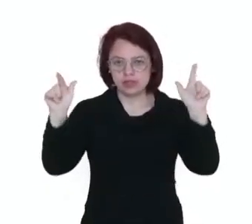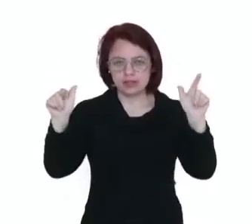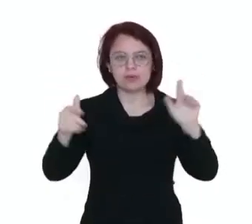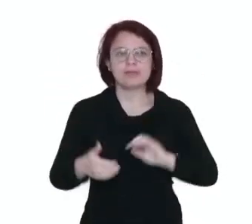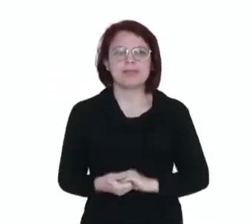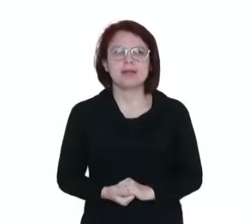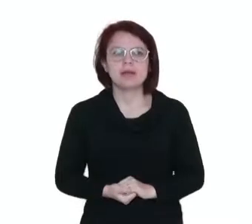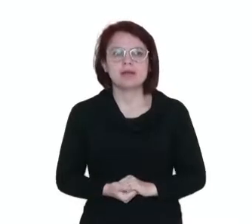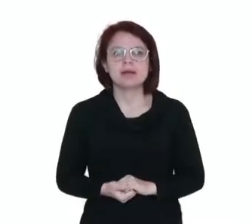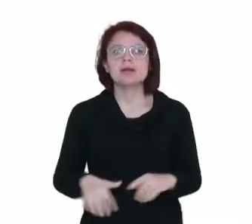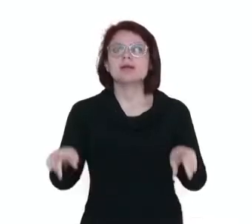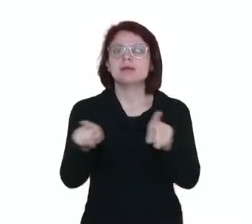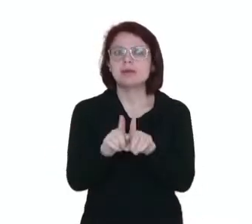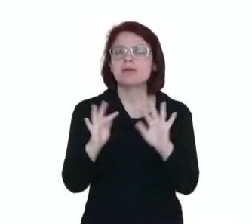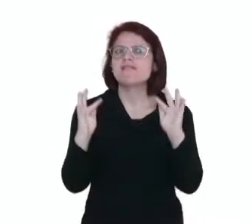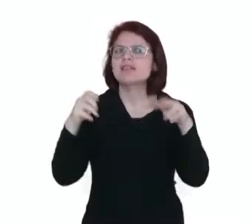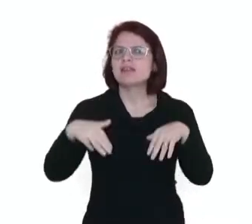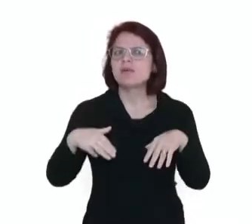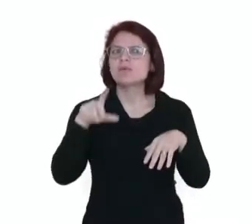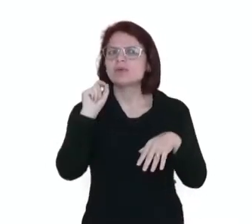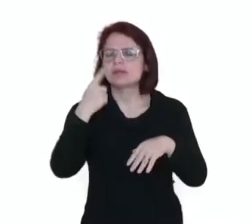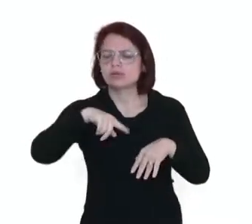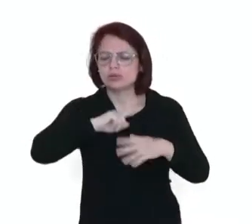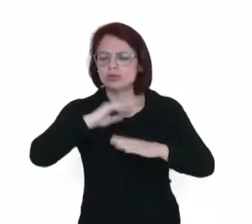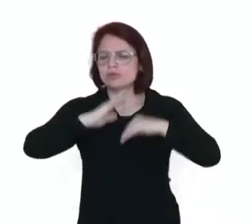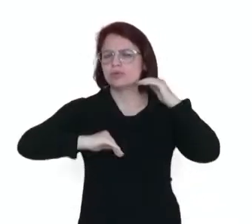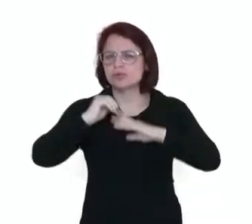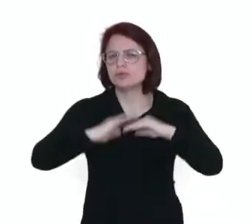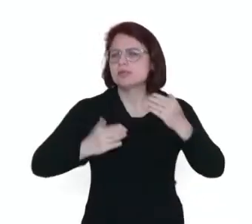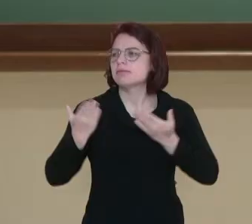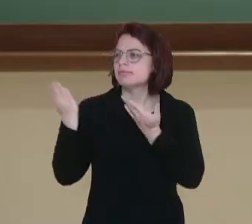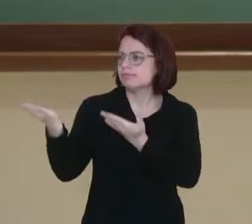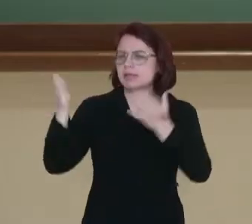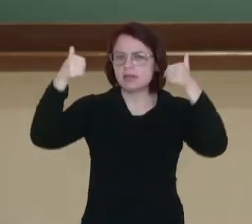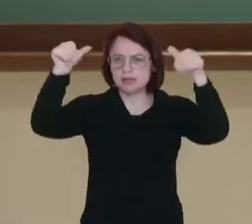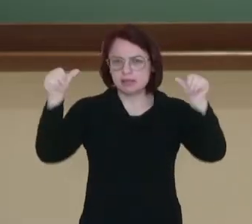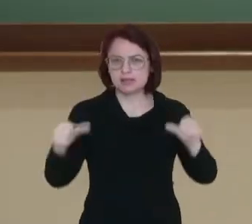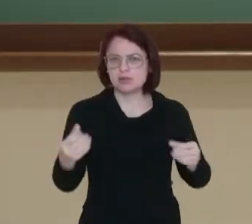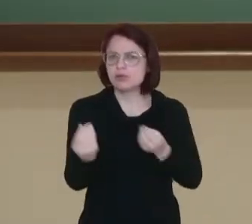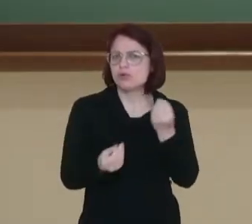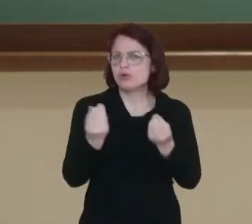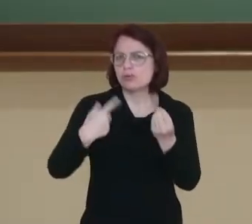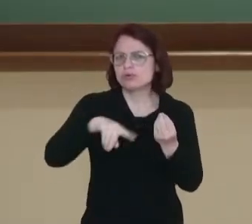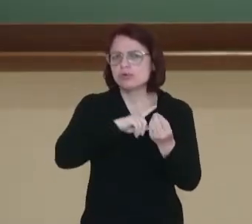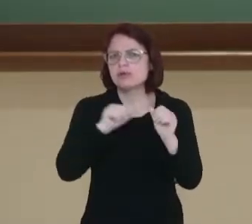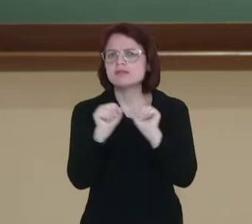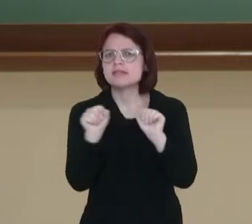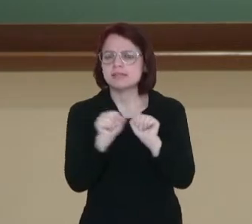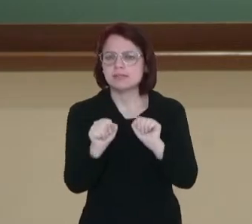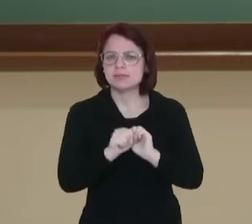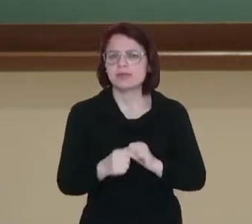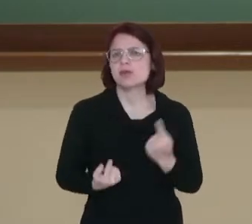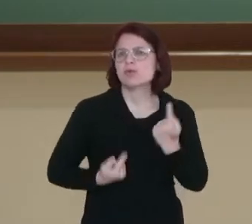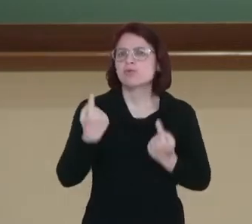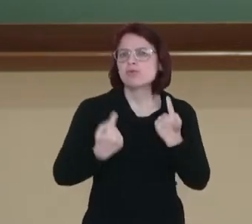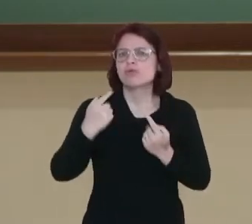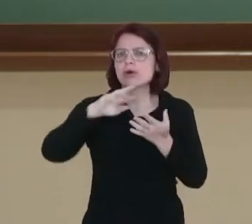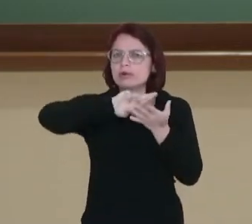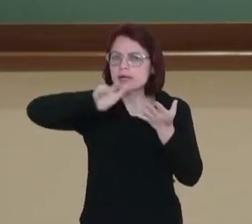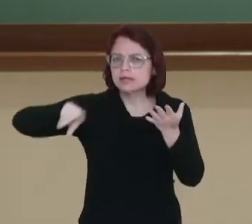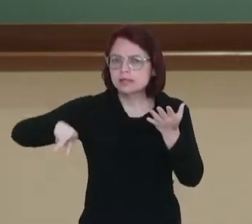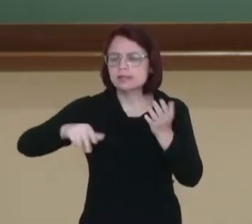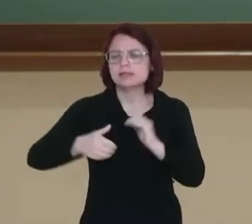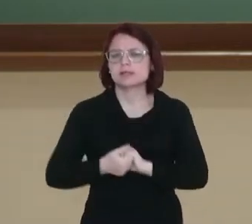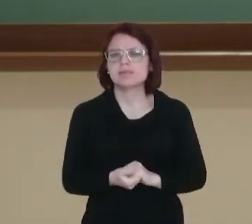campanha e, por fim, produzir este cartaz, certo? Como é que nós produzimos? Quais características?